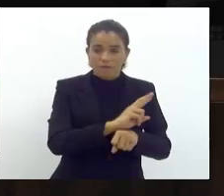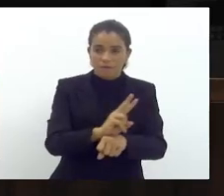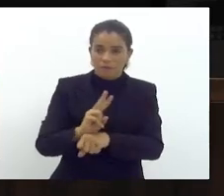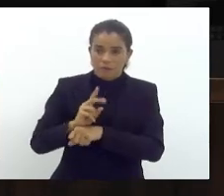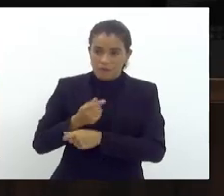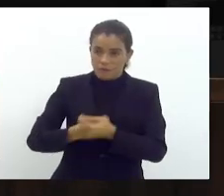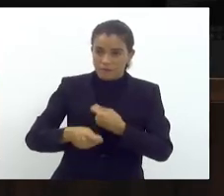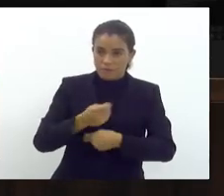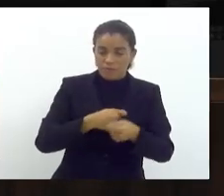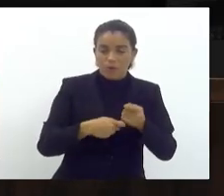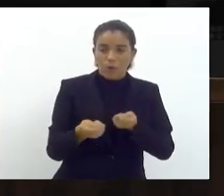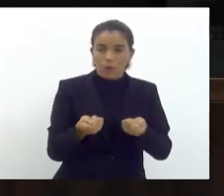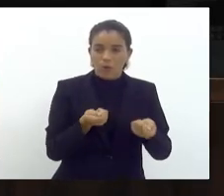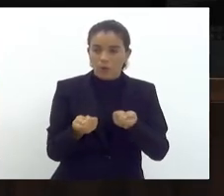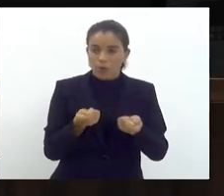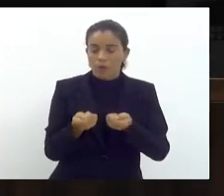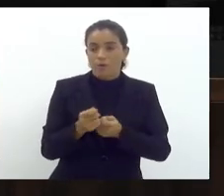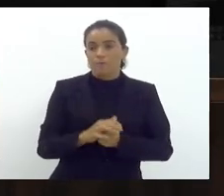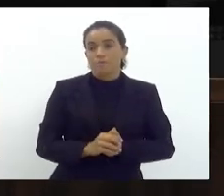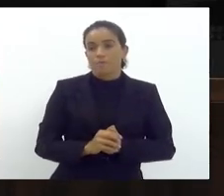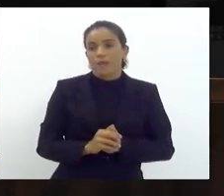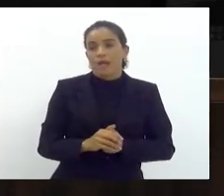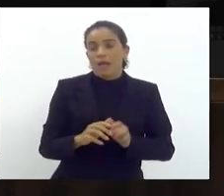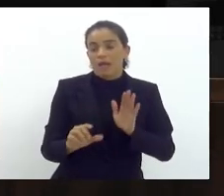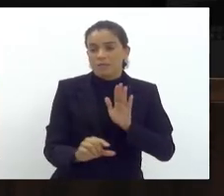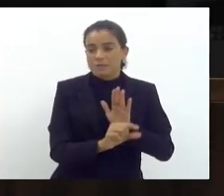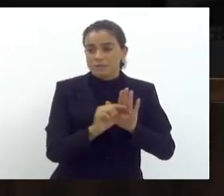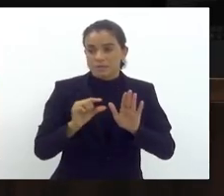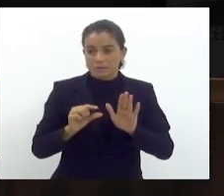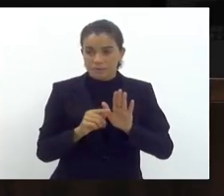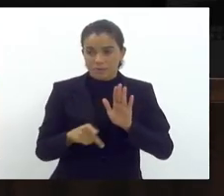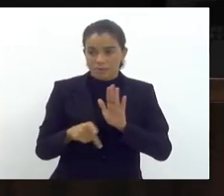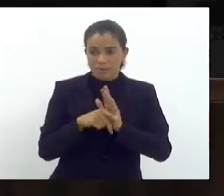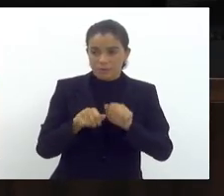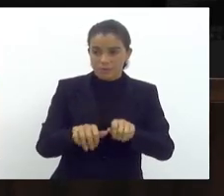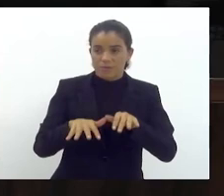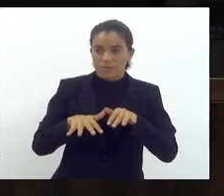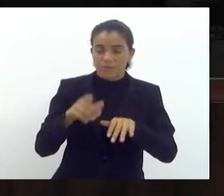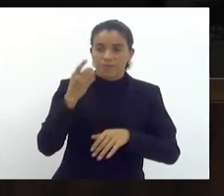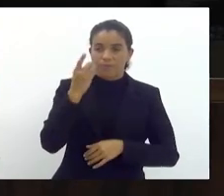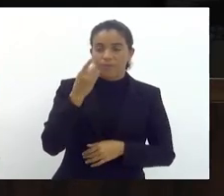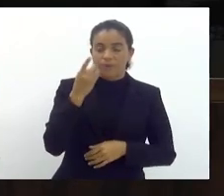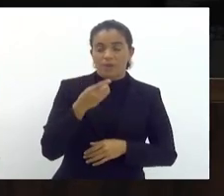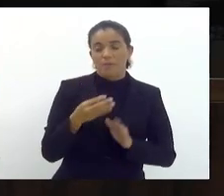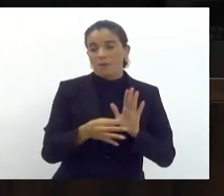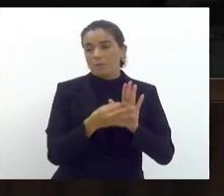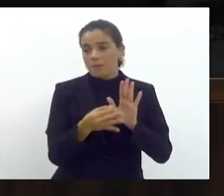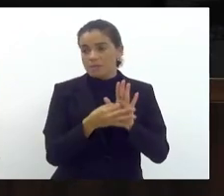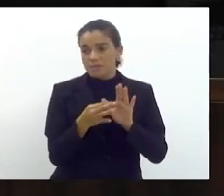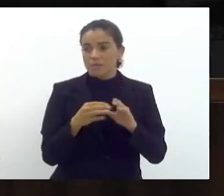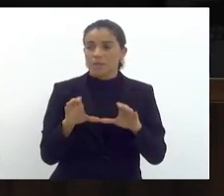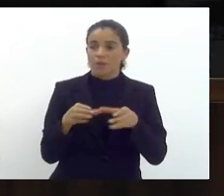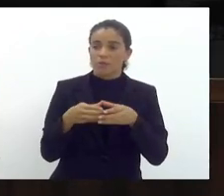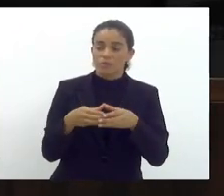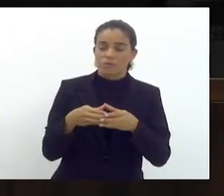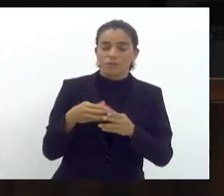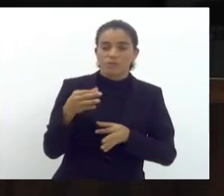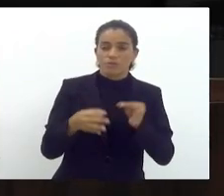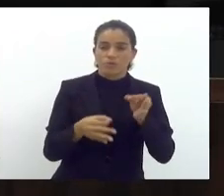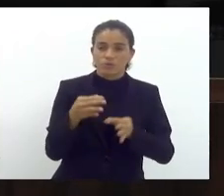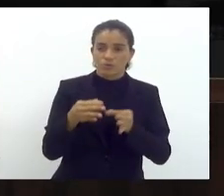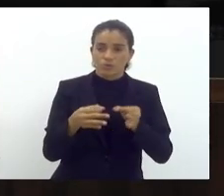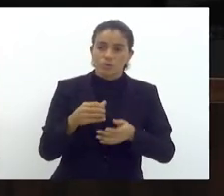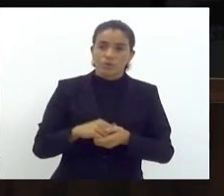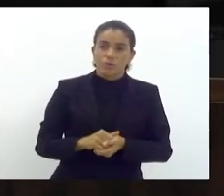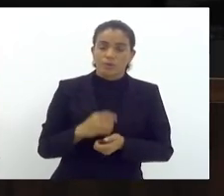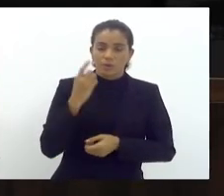financeira e controle as emendas de plenário para emitir parecer pela comissão de constituição e justiça